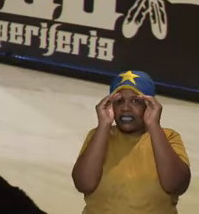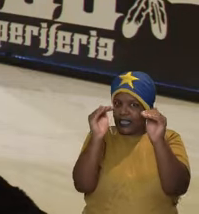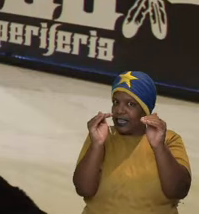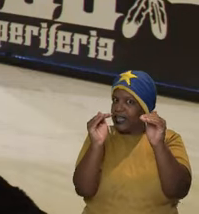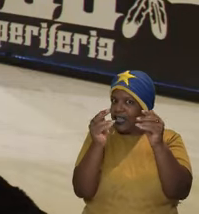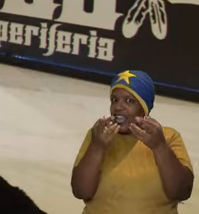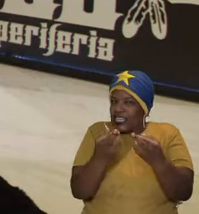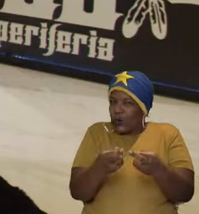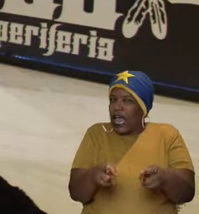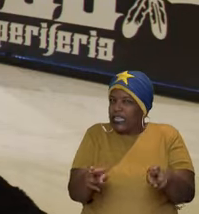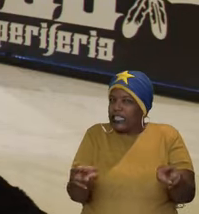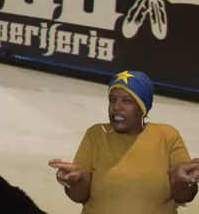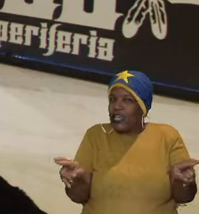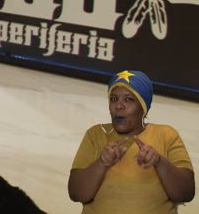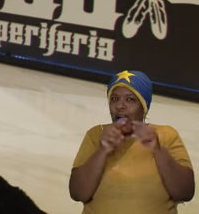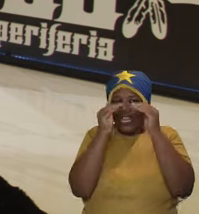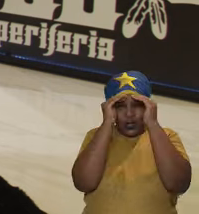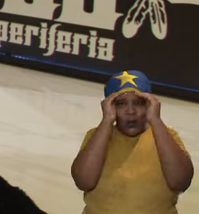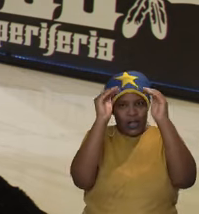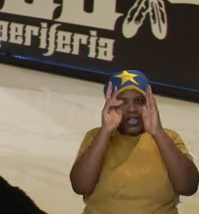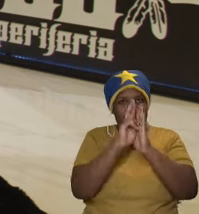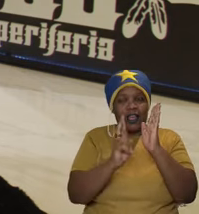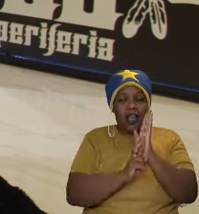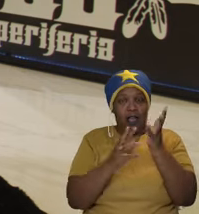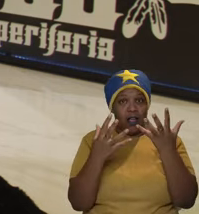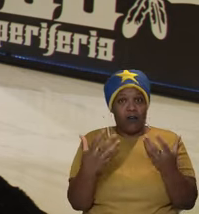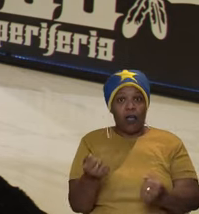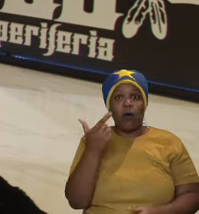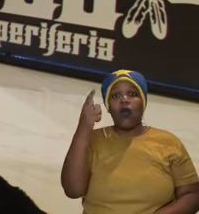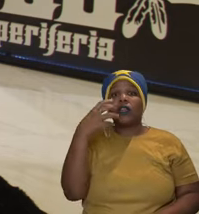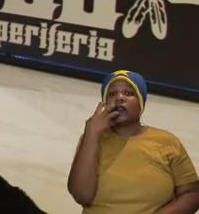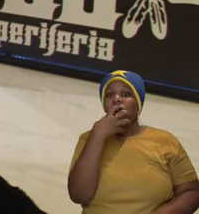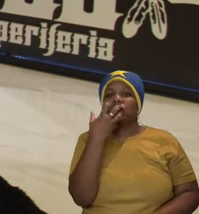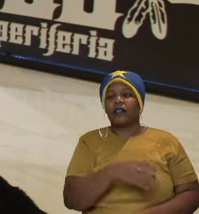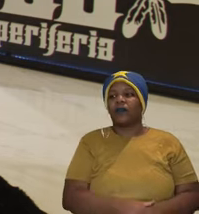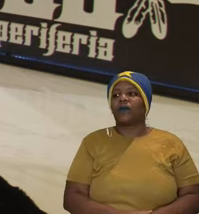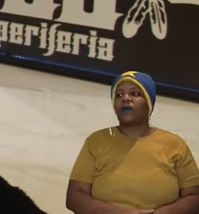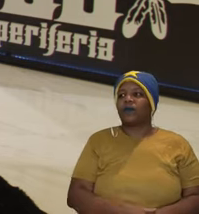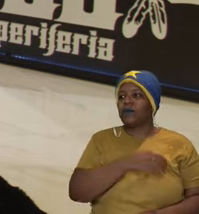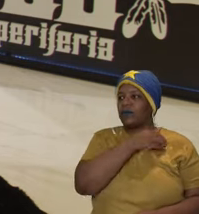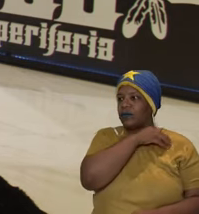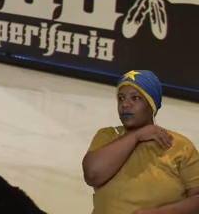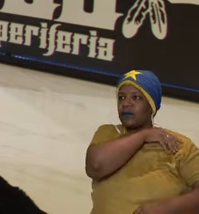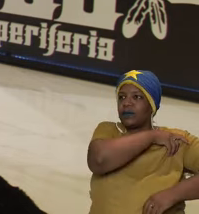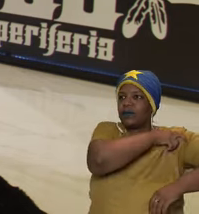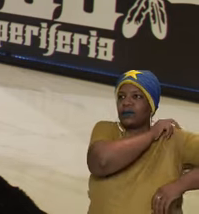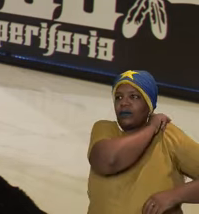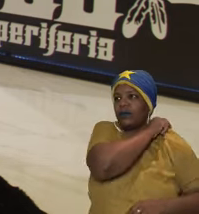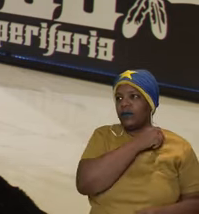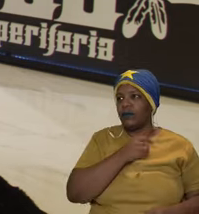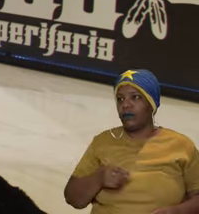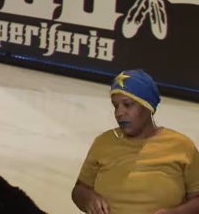tem que ser, né, mano? Bora, mano. E assim, mano, essa música aqui agora, velho. Ah. Lerin.